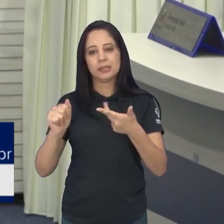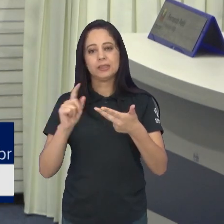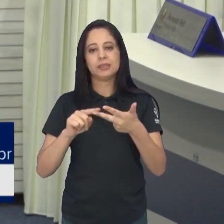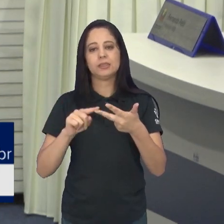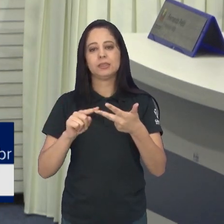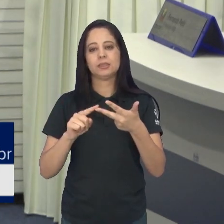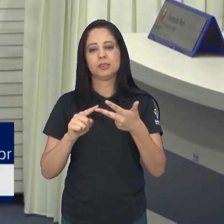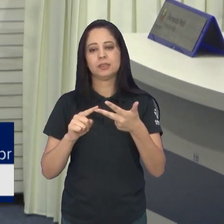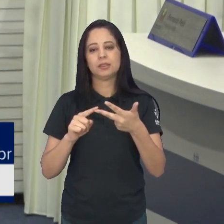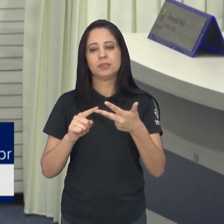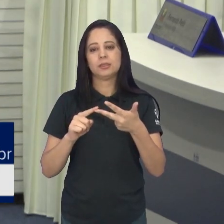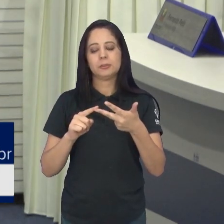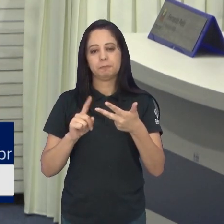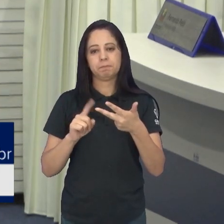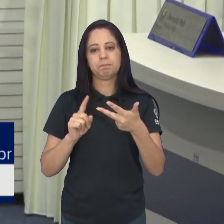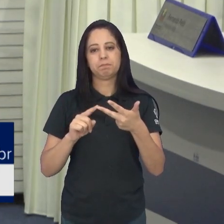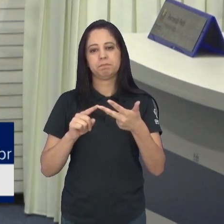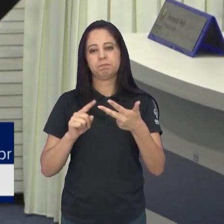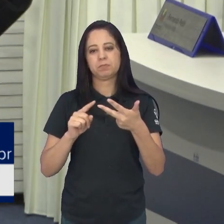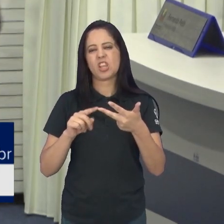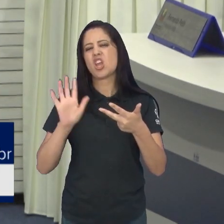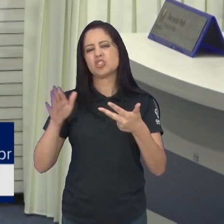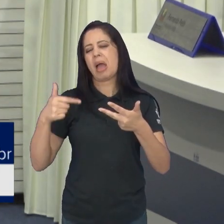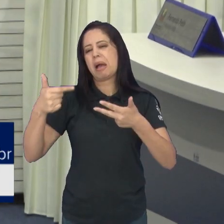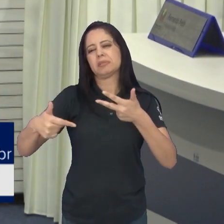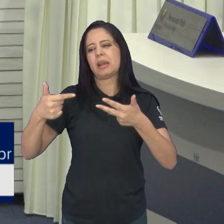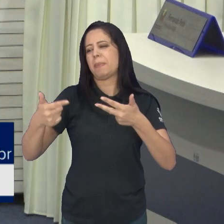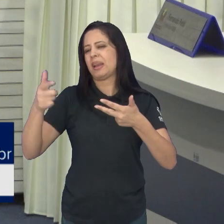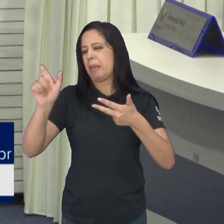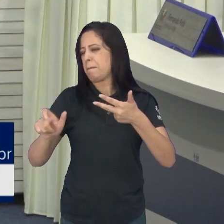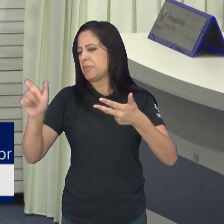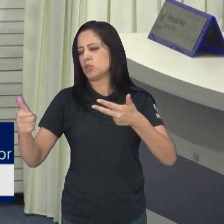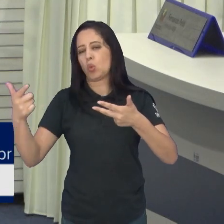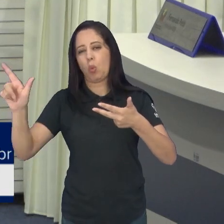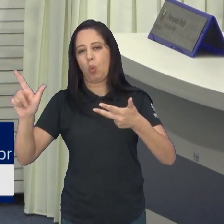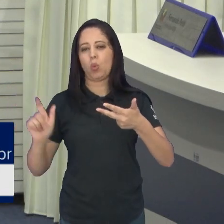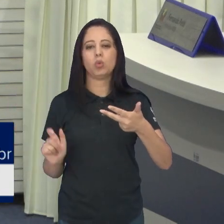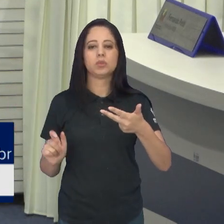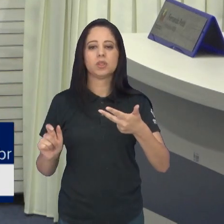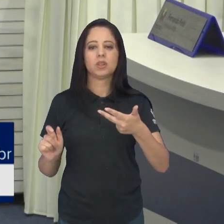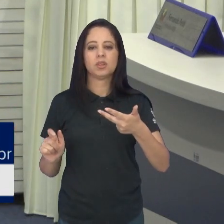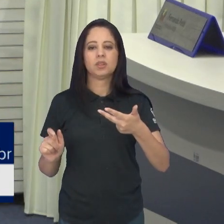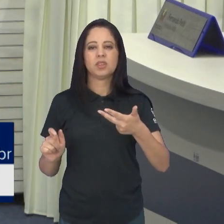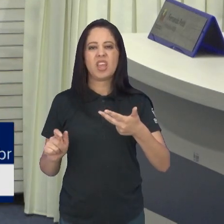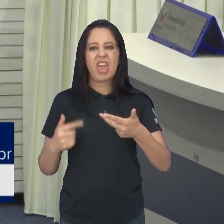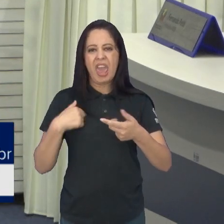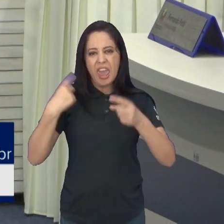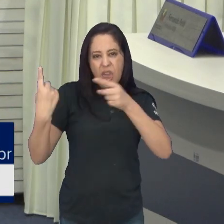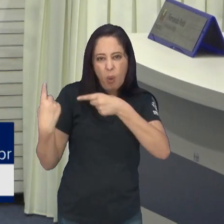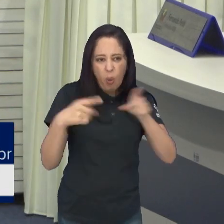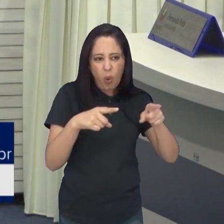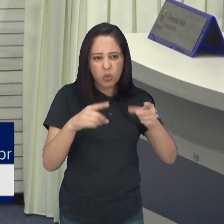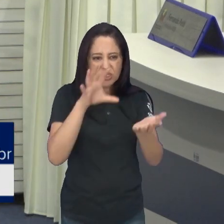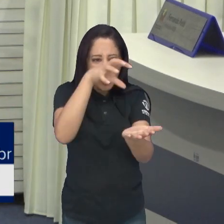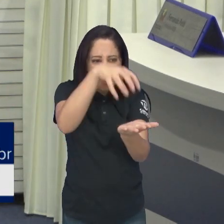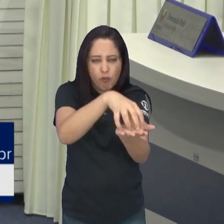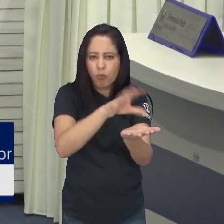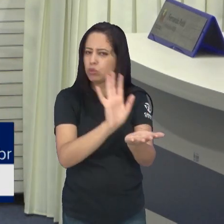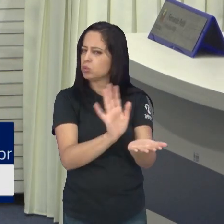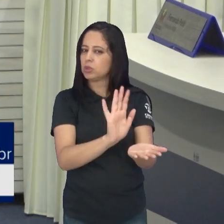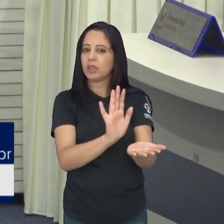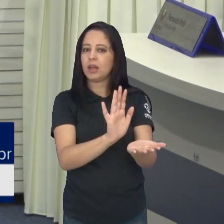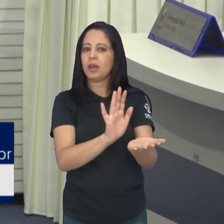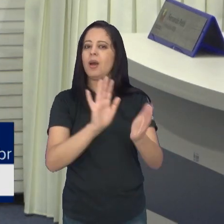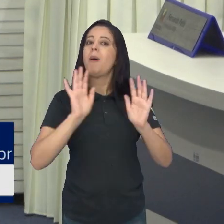as outras pessoas que estavam designadas na época. Não é contra o trabalho do Fundo Social. Agora que o